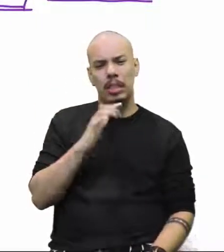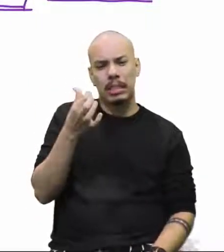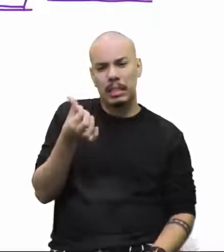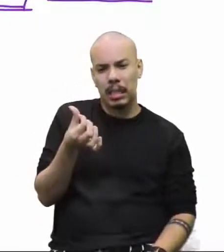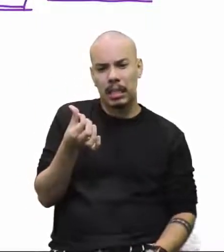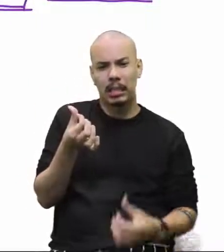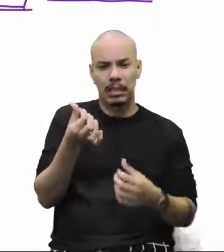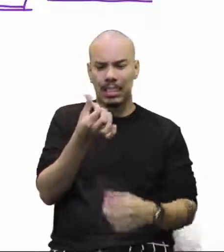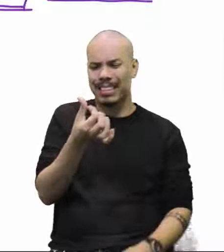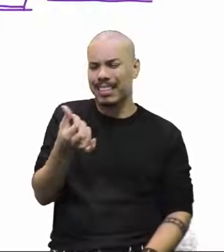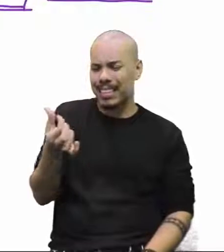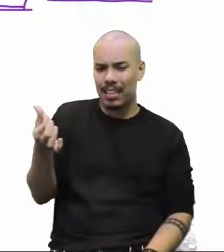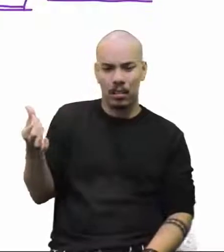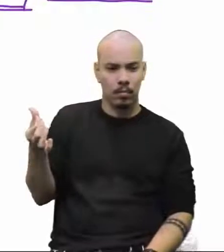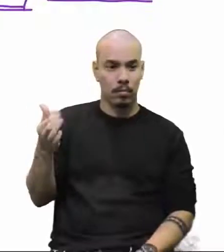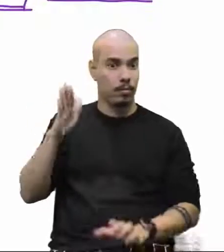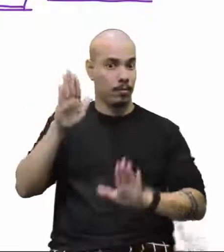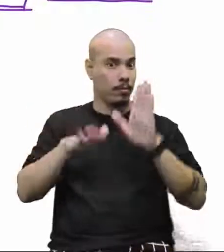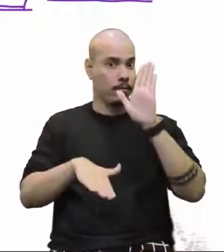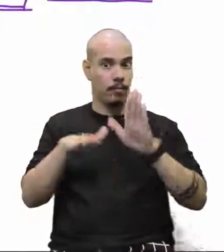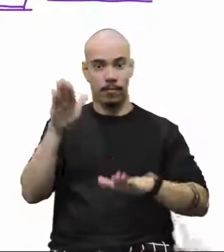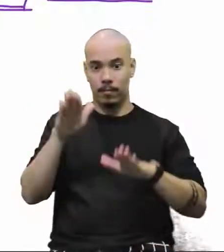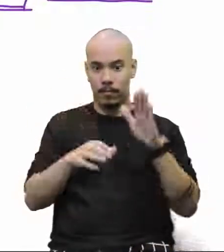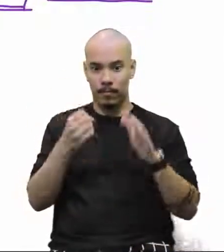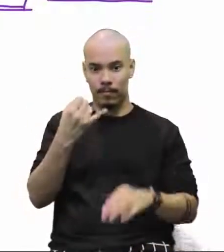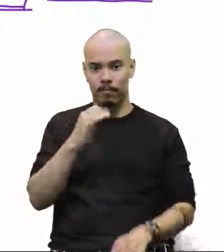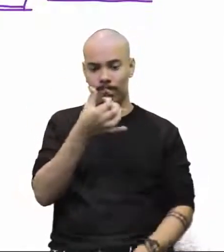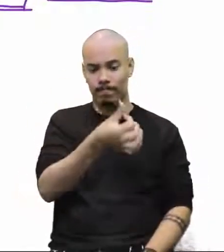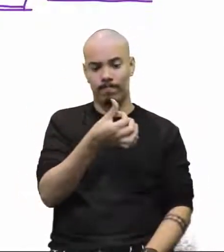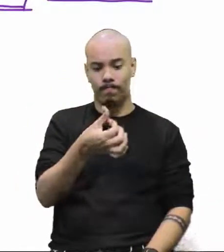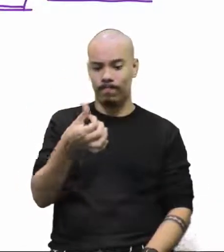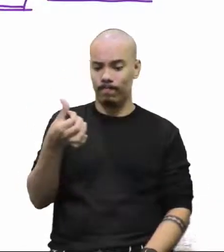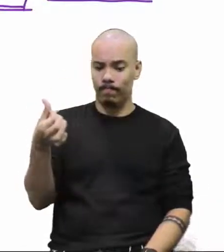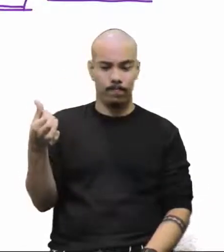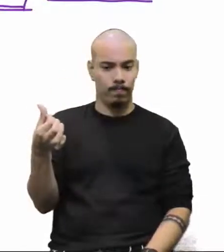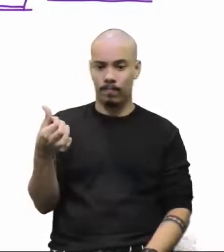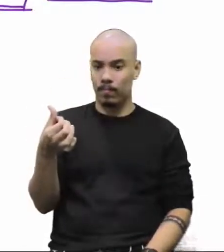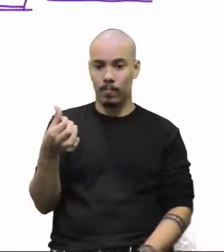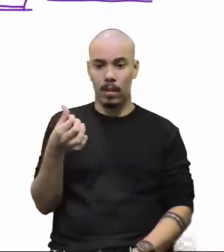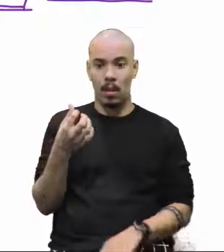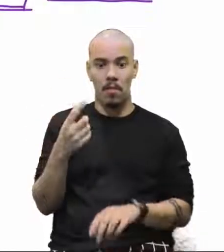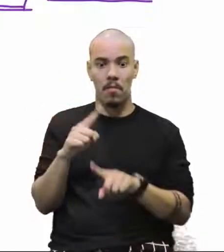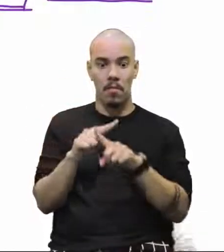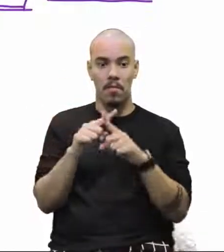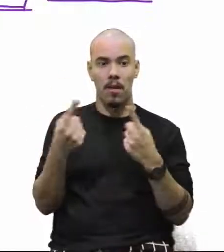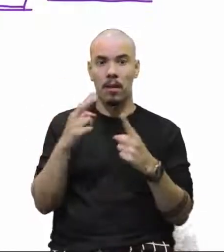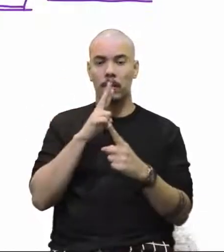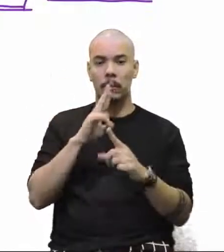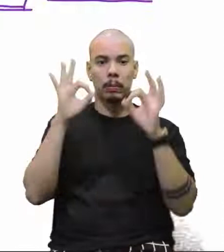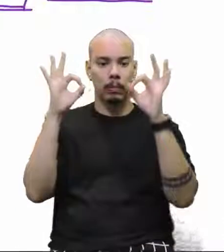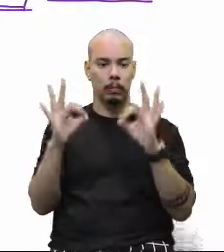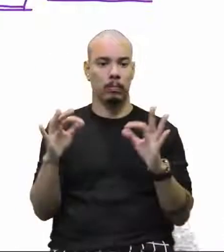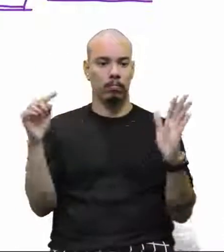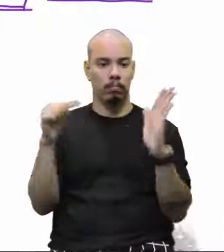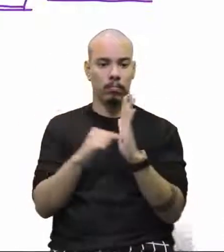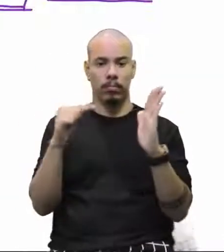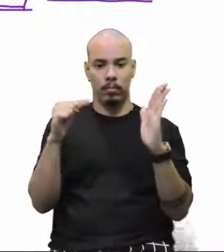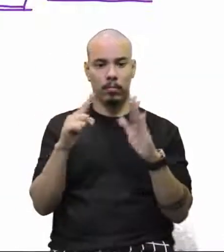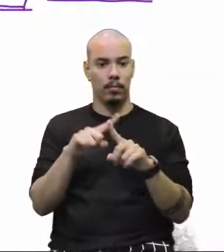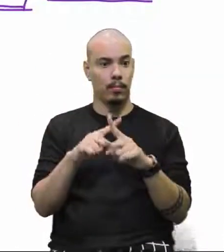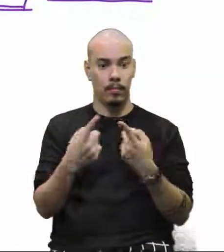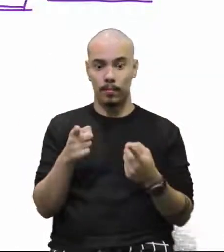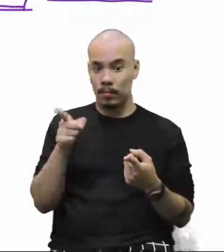outro 6, outro 6. Depende. Quanto mais 6 você usar, mais preciso vai ser a sua resposta. Mas como